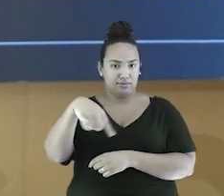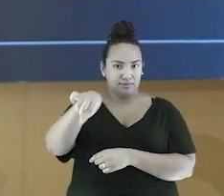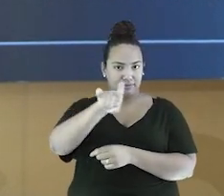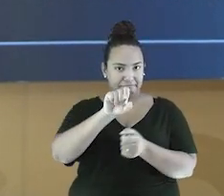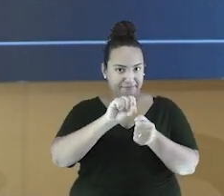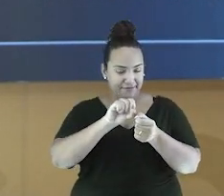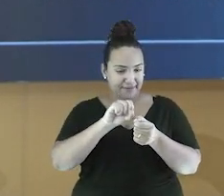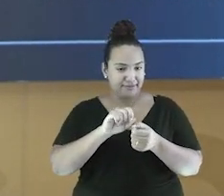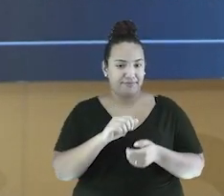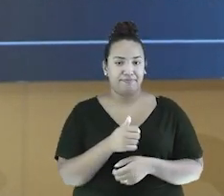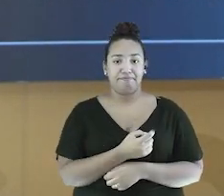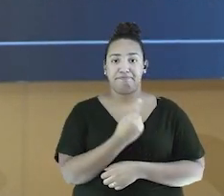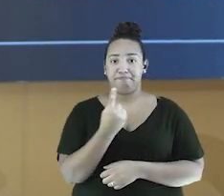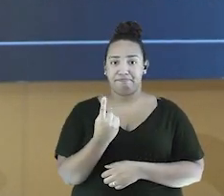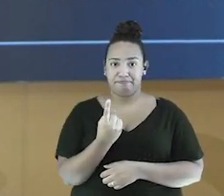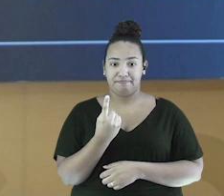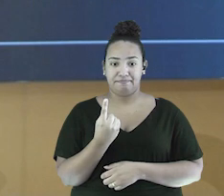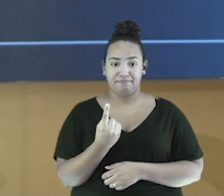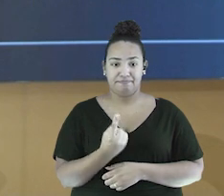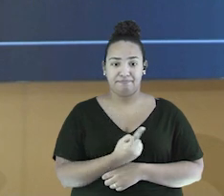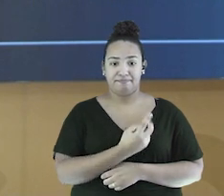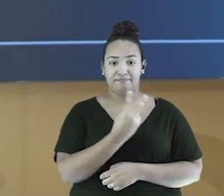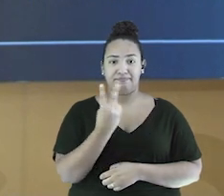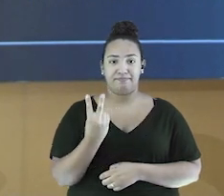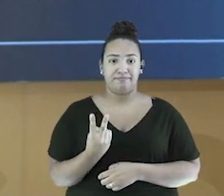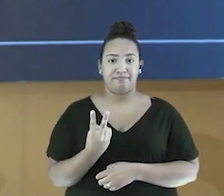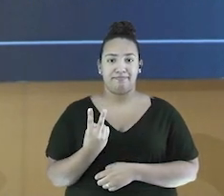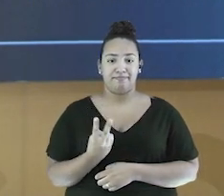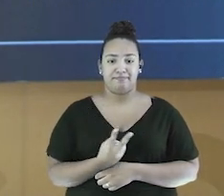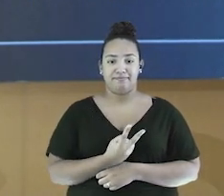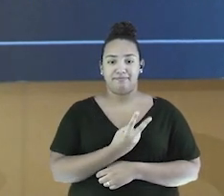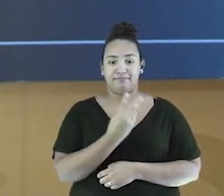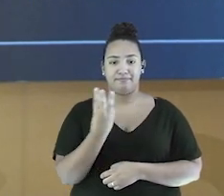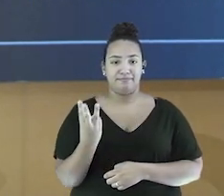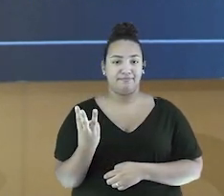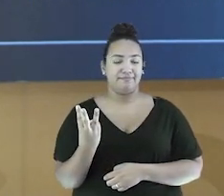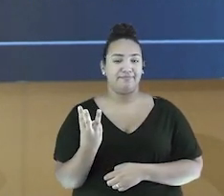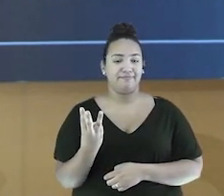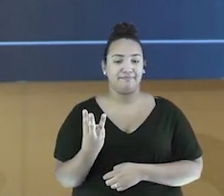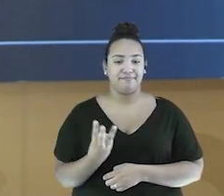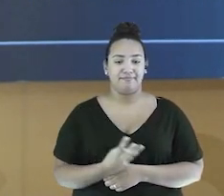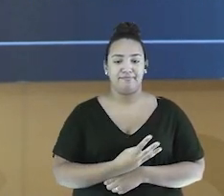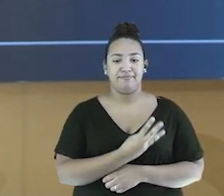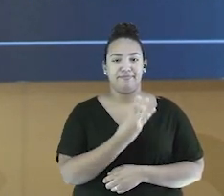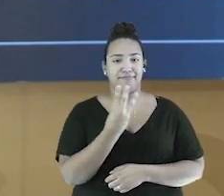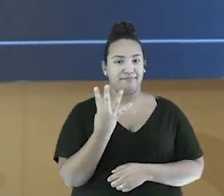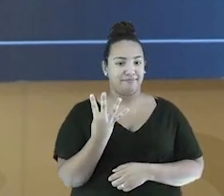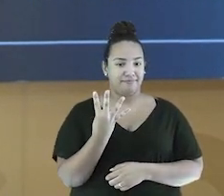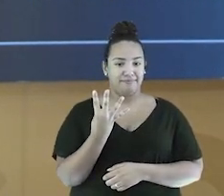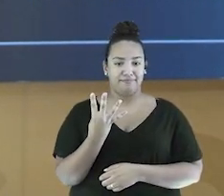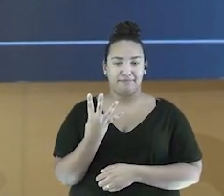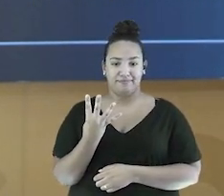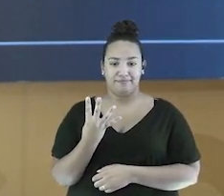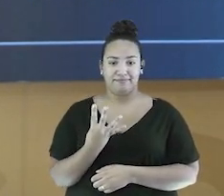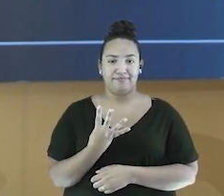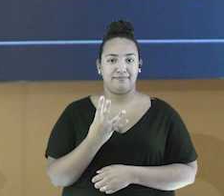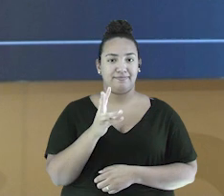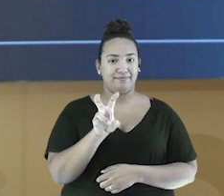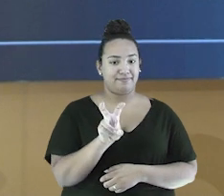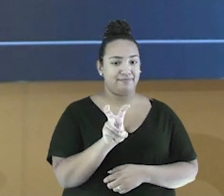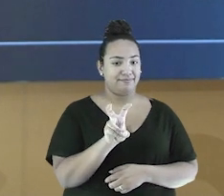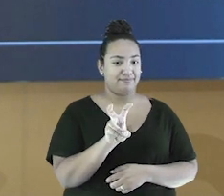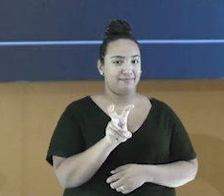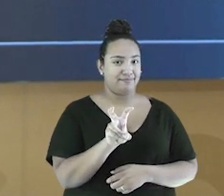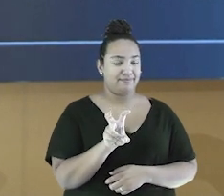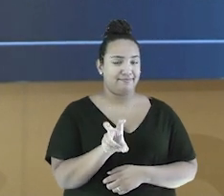isso. Vamos lá? É 1, é 2, é 3, é 4, QR Code,